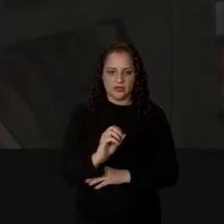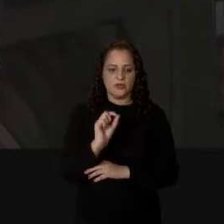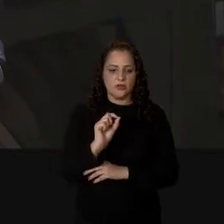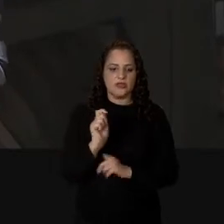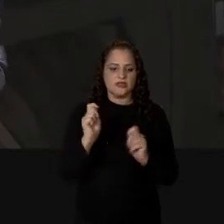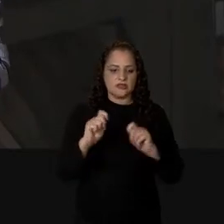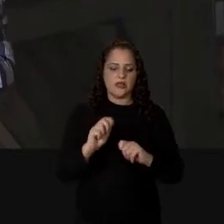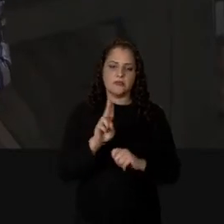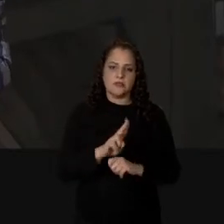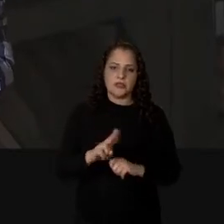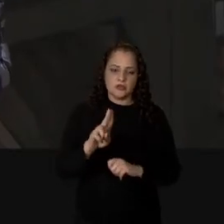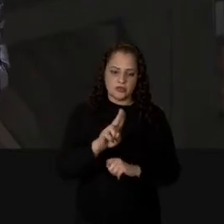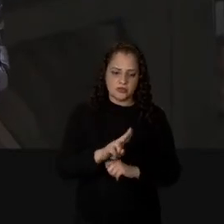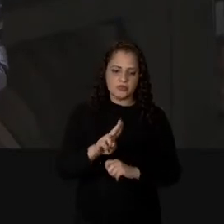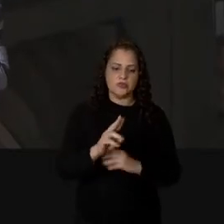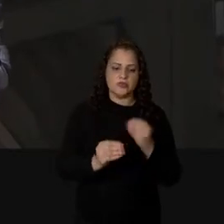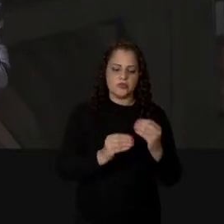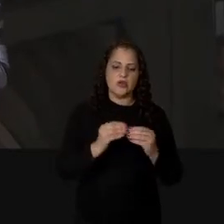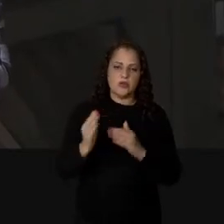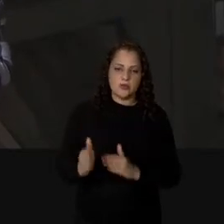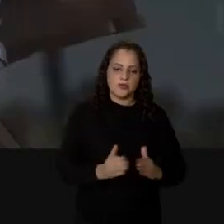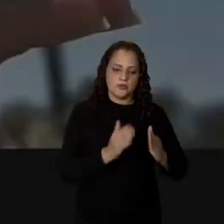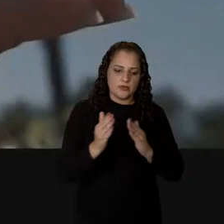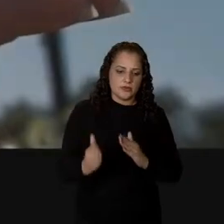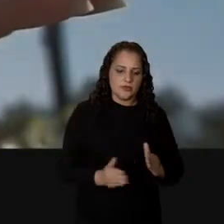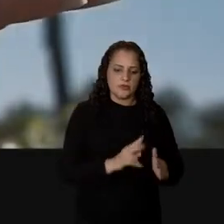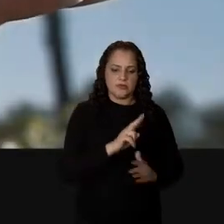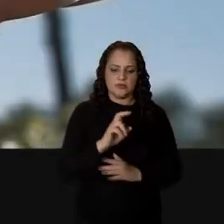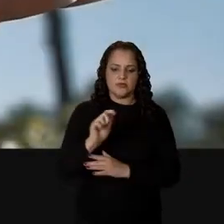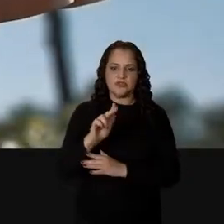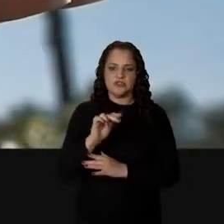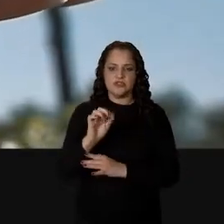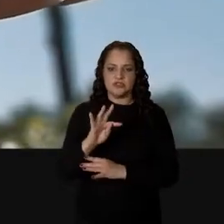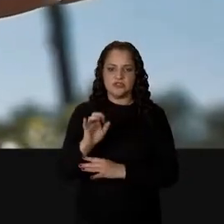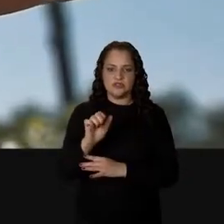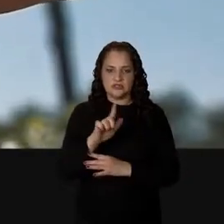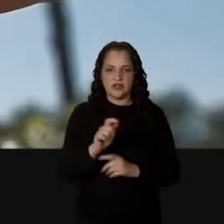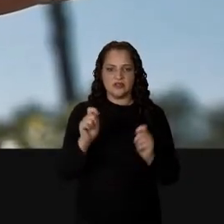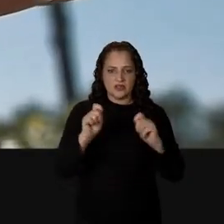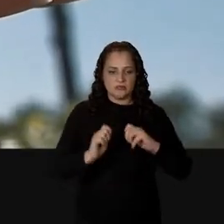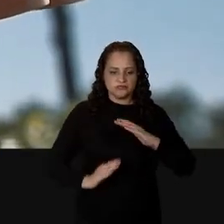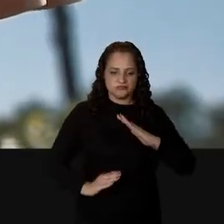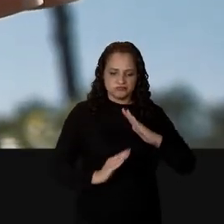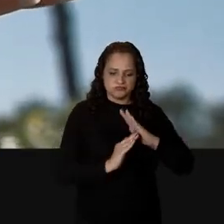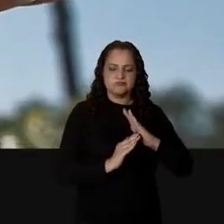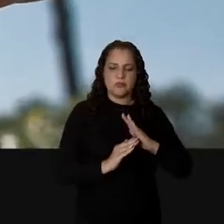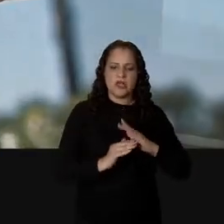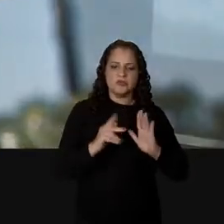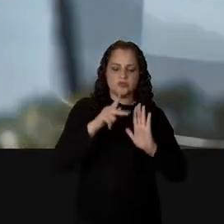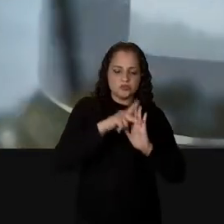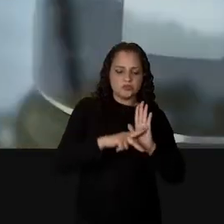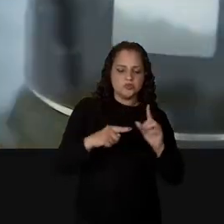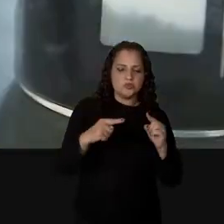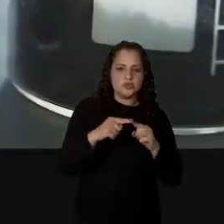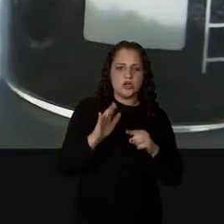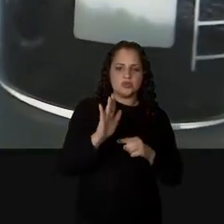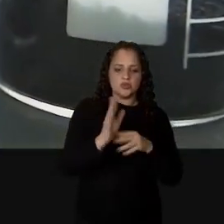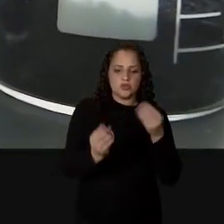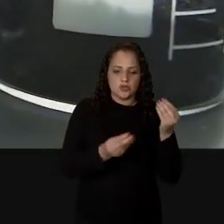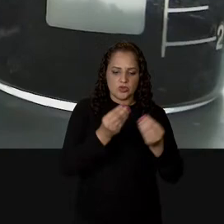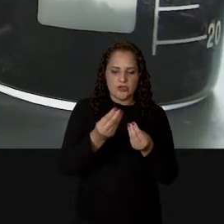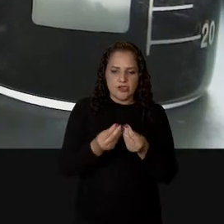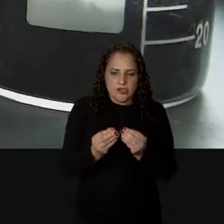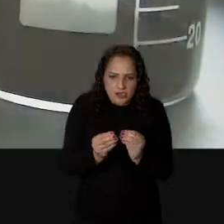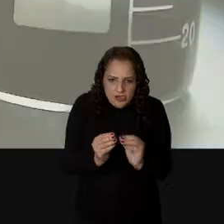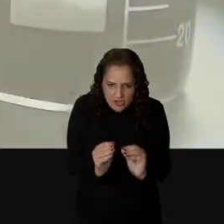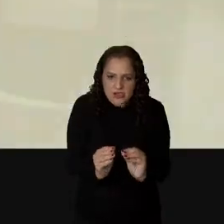carvão vegetal e tem um ótimo potencial de absorção. Mas como que isso vai ajudar no nosso projeto? A intenção é inserir esse